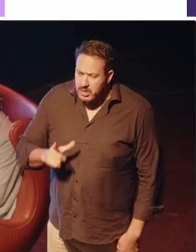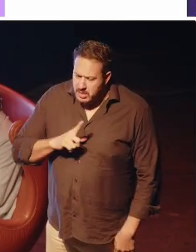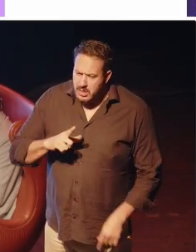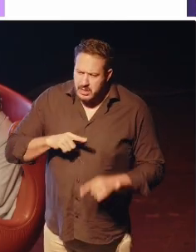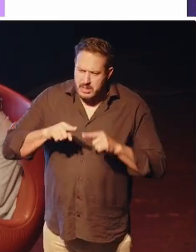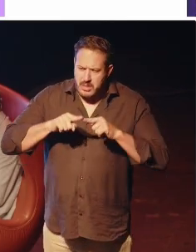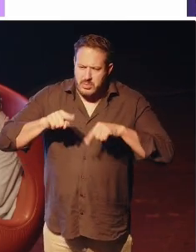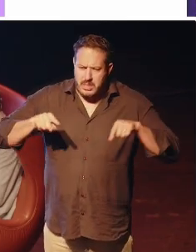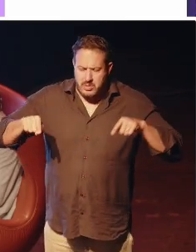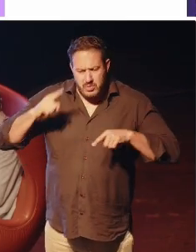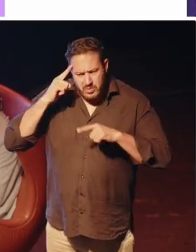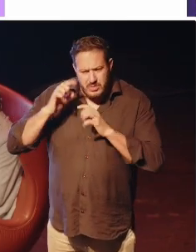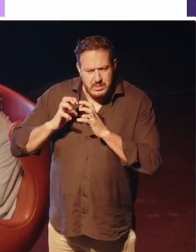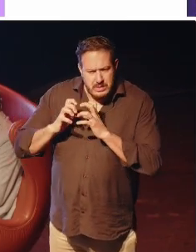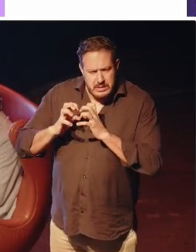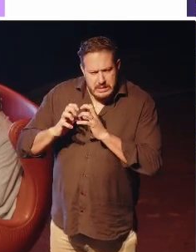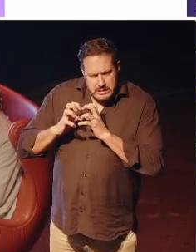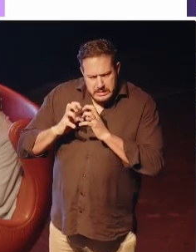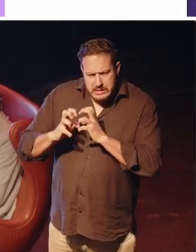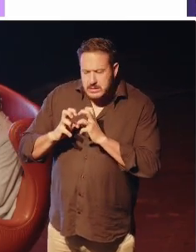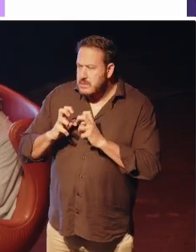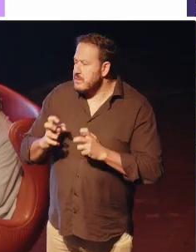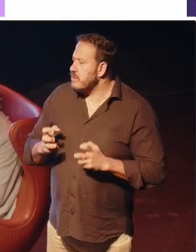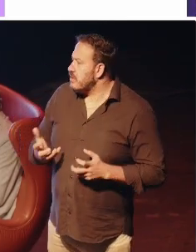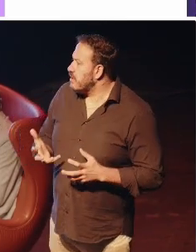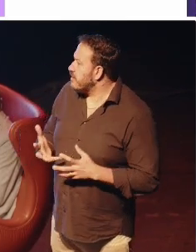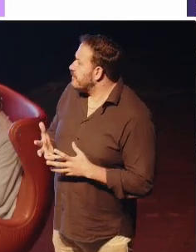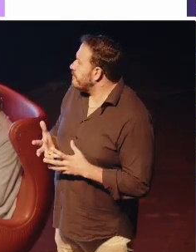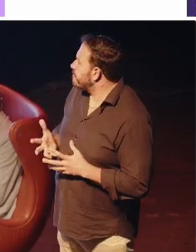alterações cognitivas e